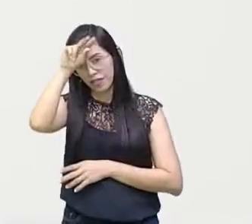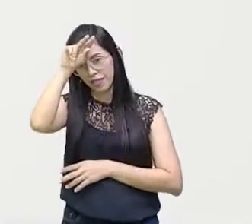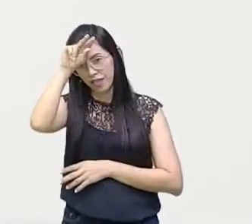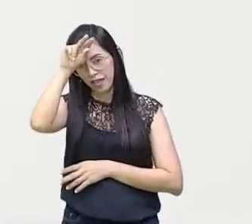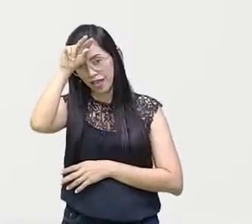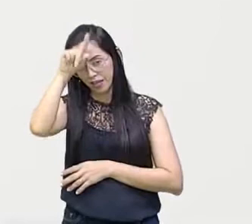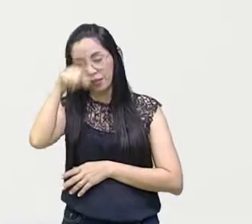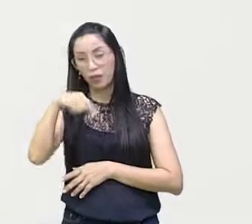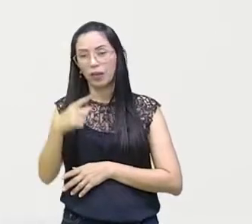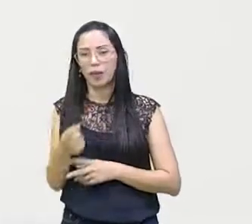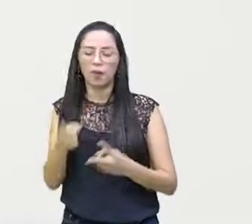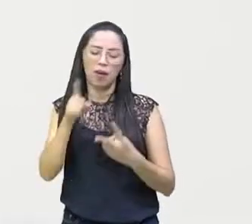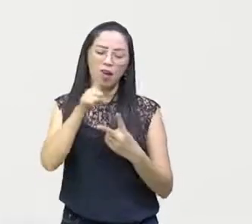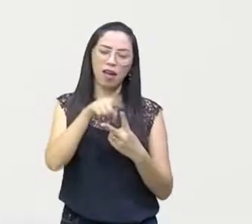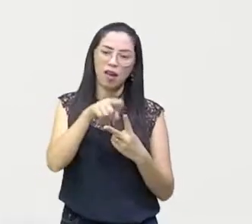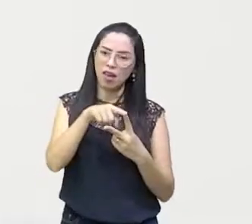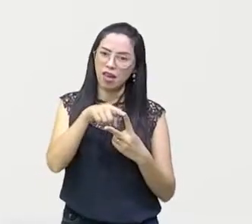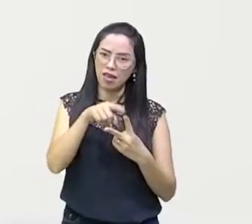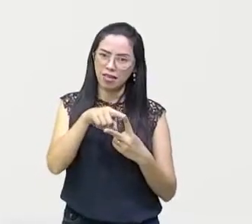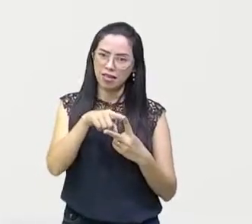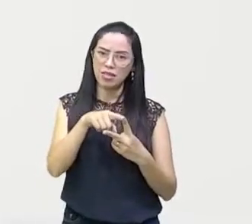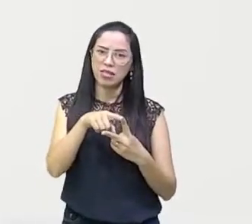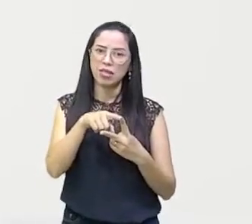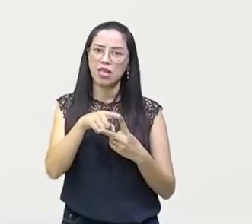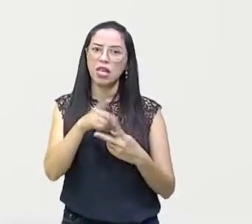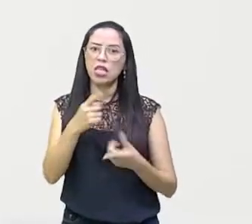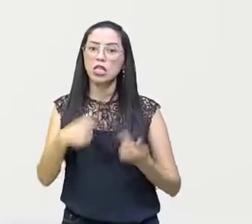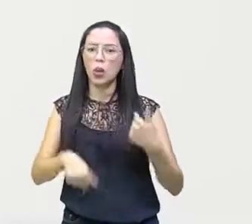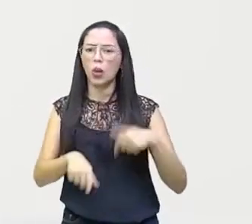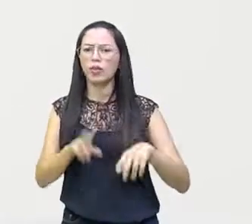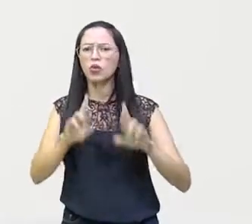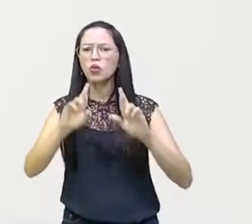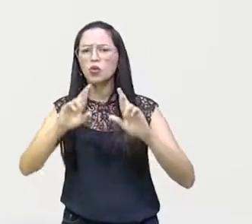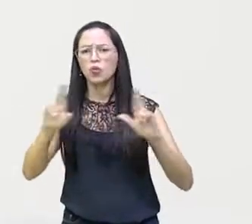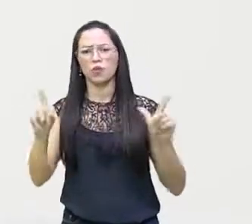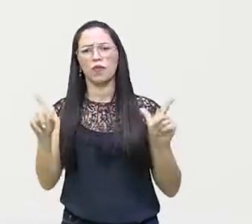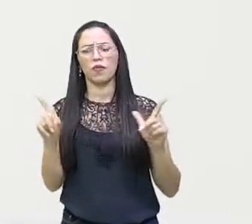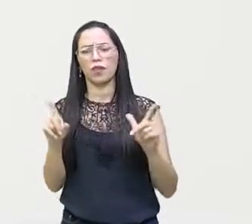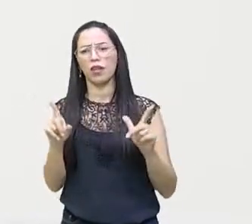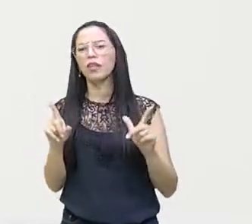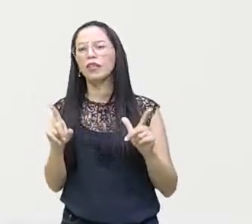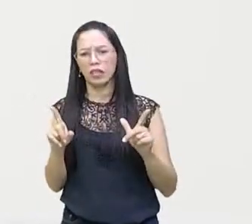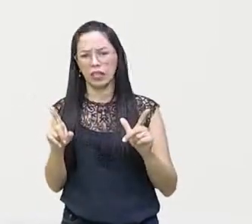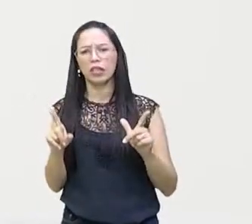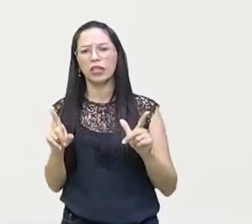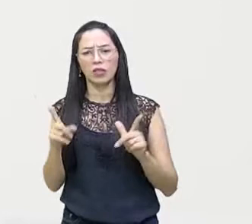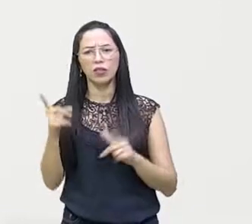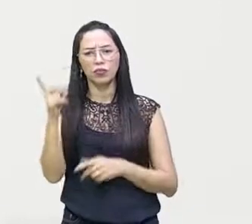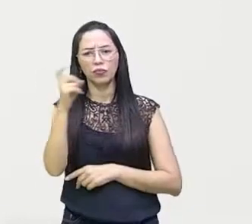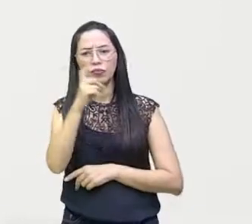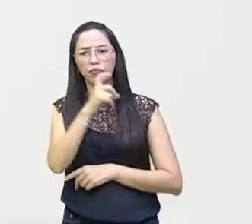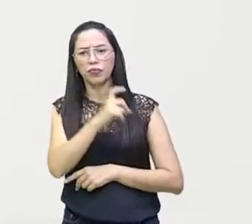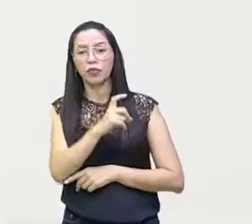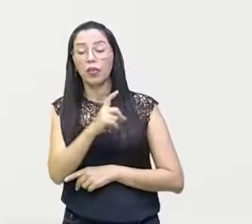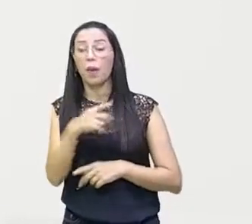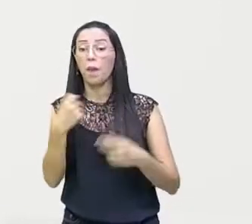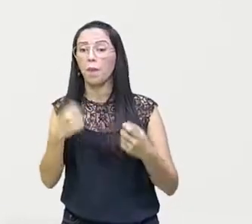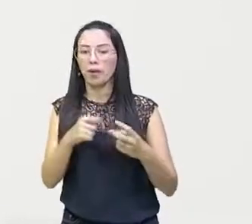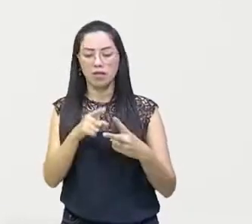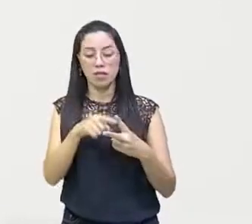uma circulação mais complexa e, por isso, ele precisa de mais energia